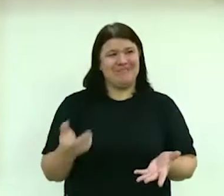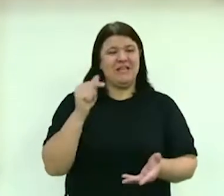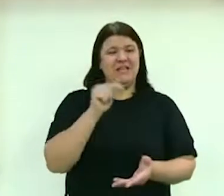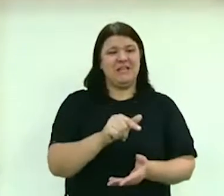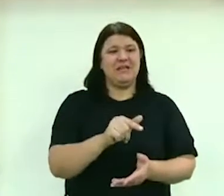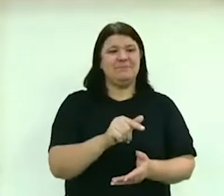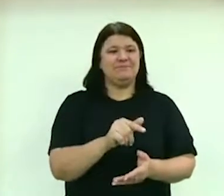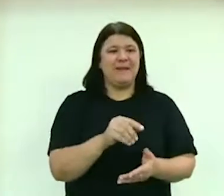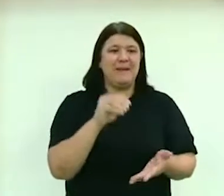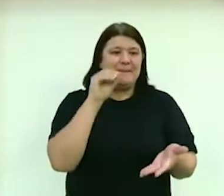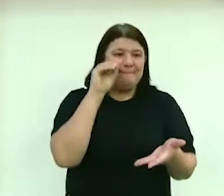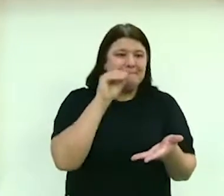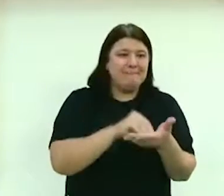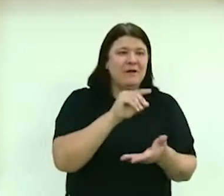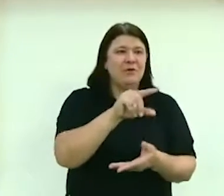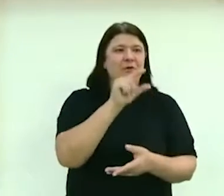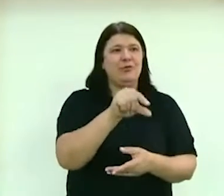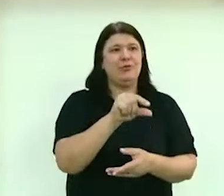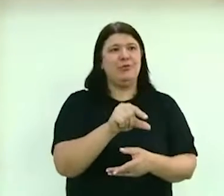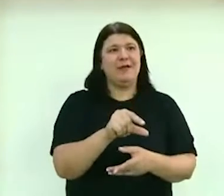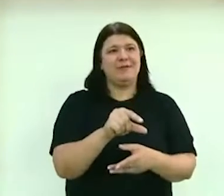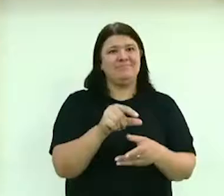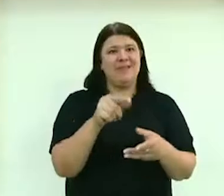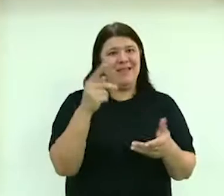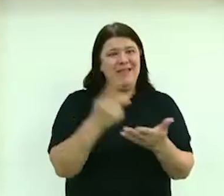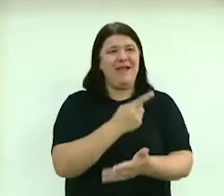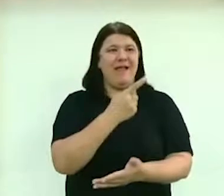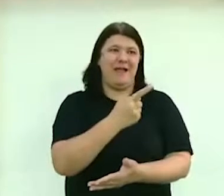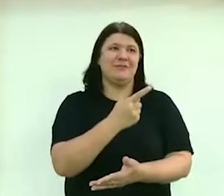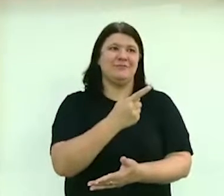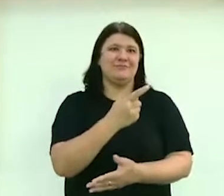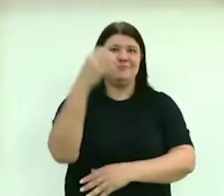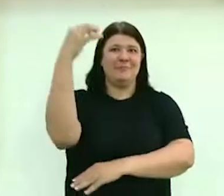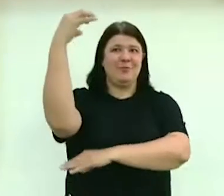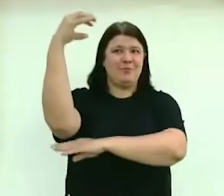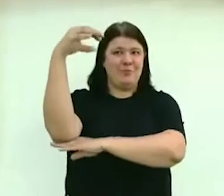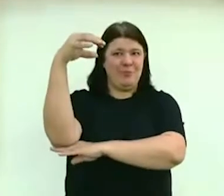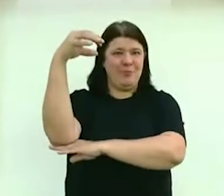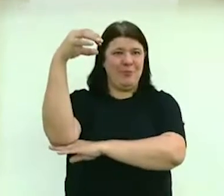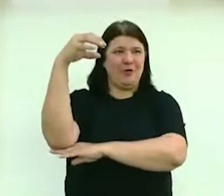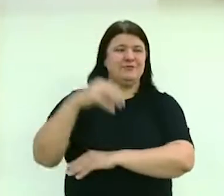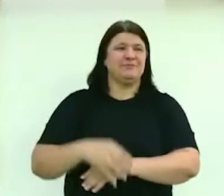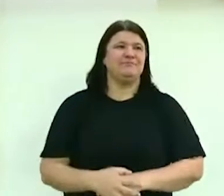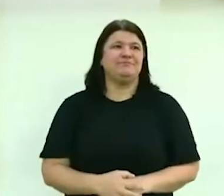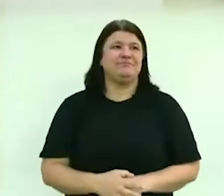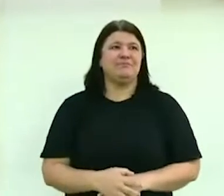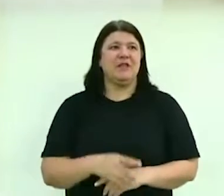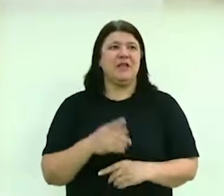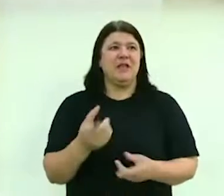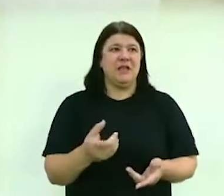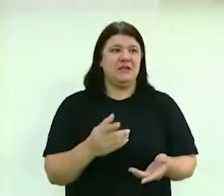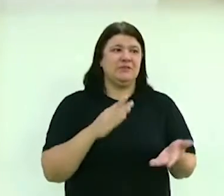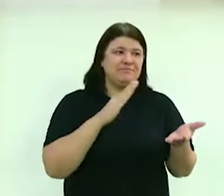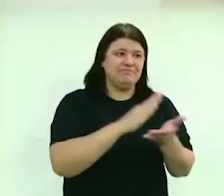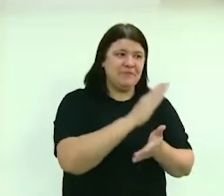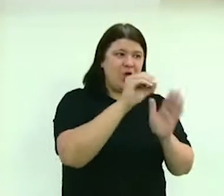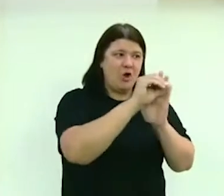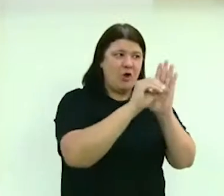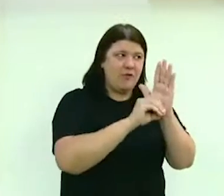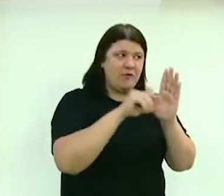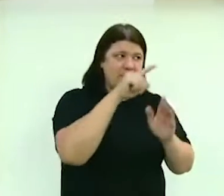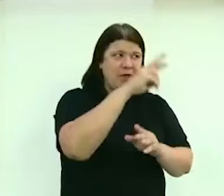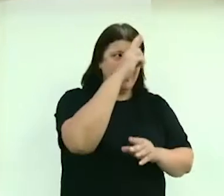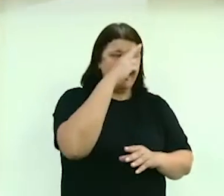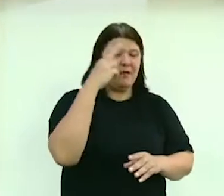demarcação equivocada do local. Desta forma, é que requer a mesa, depois de ouvido do outro plenário, seja enviado ofício à senhora prefeita